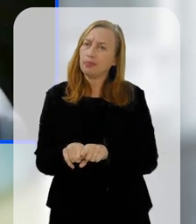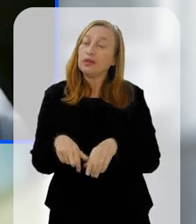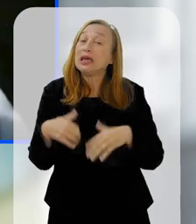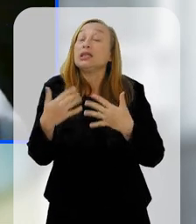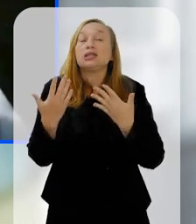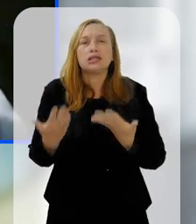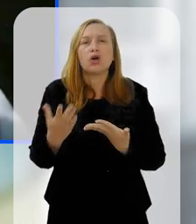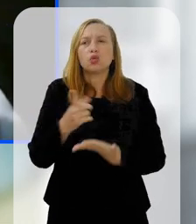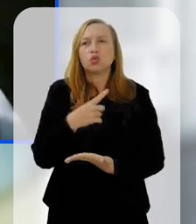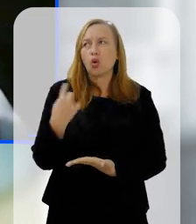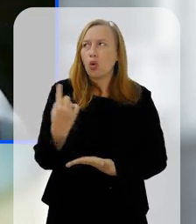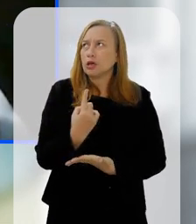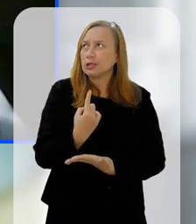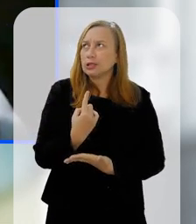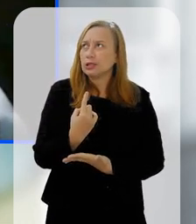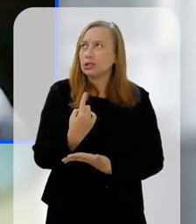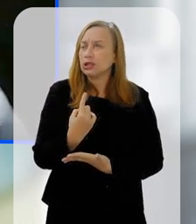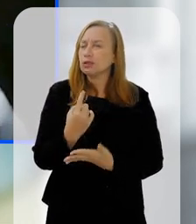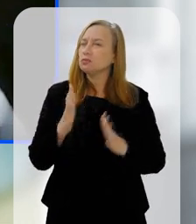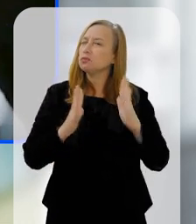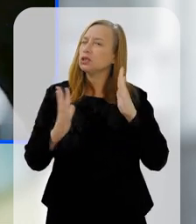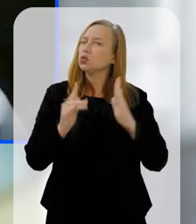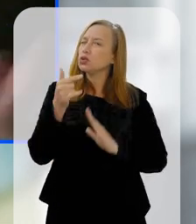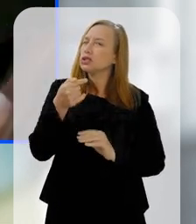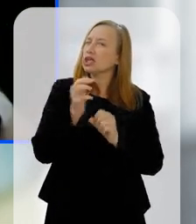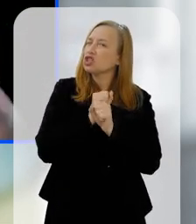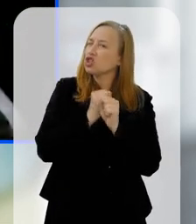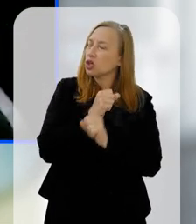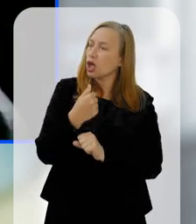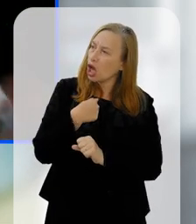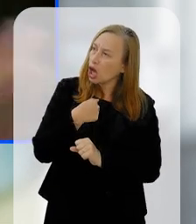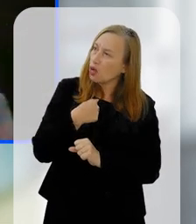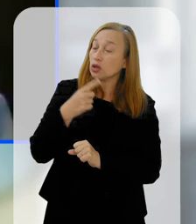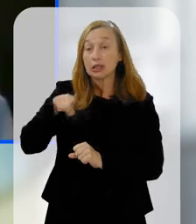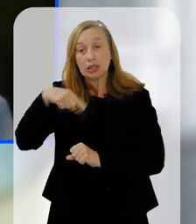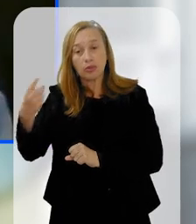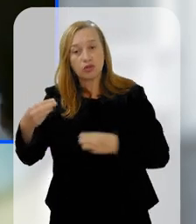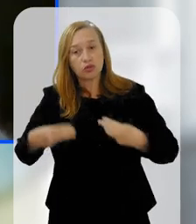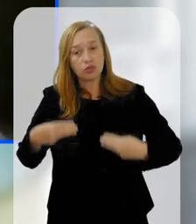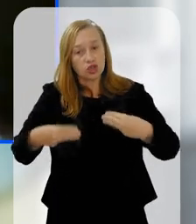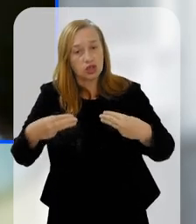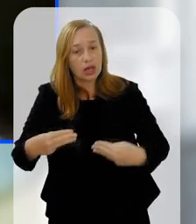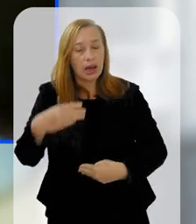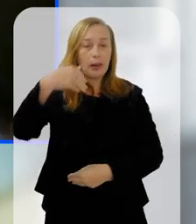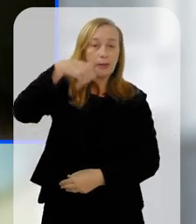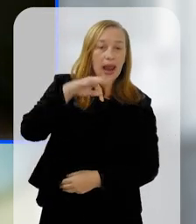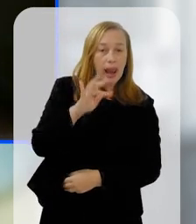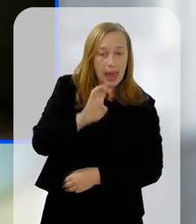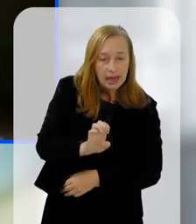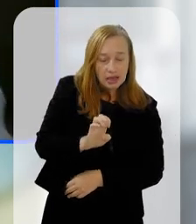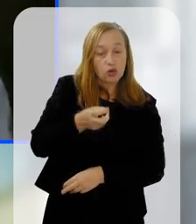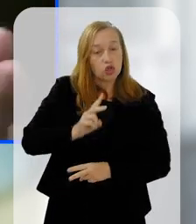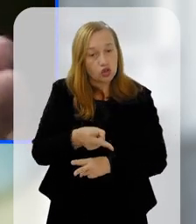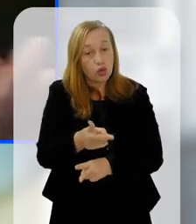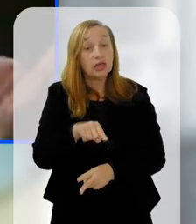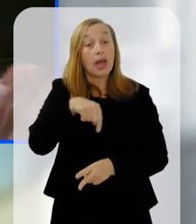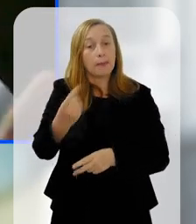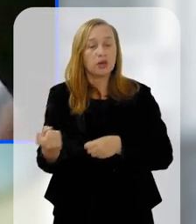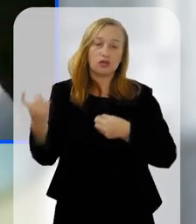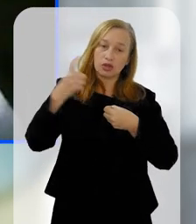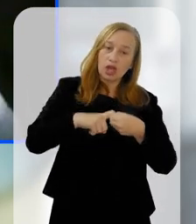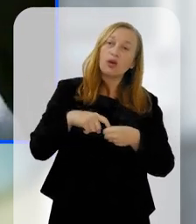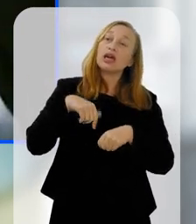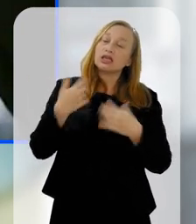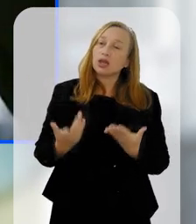bem. Então, nós, durante 7 anos, eu, depois eu fui para o Ministério, a Marilene continuou, depois eu voltei, então